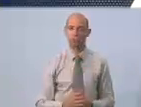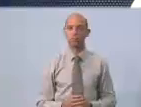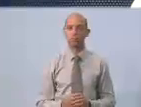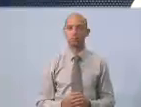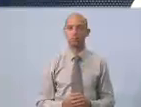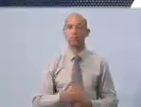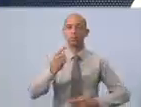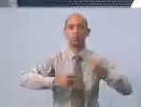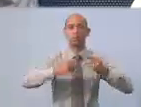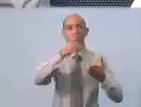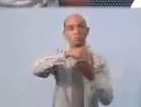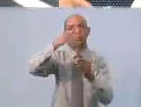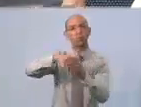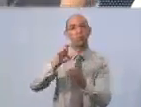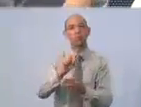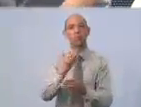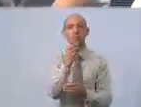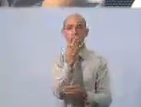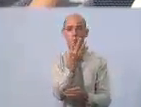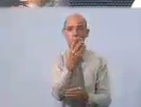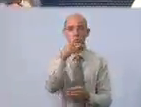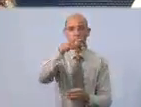Segunda discussão e votação do projeto de lei